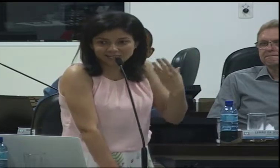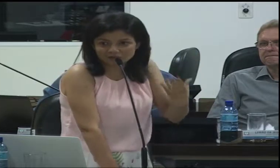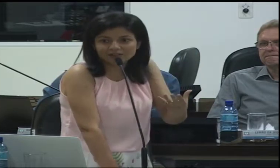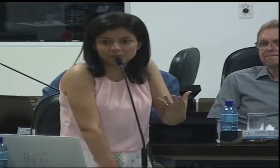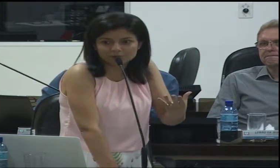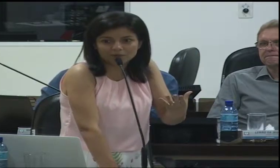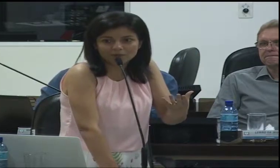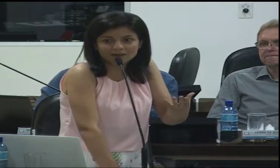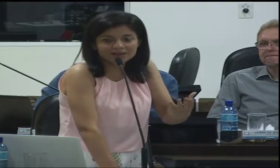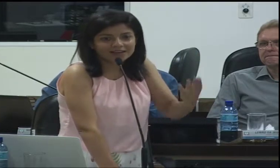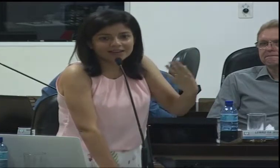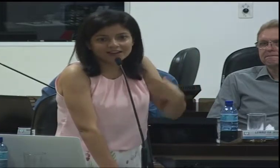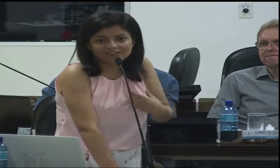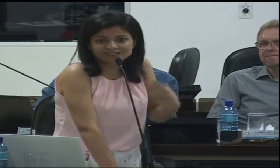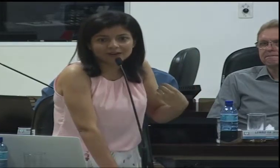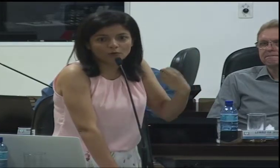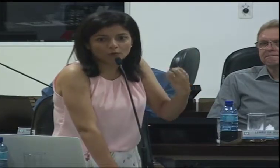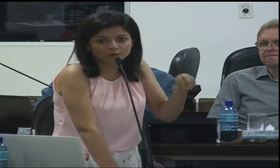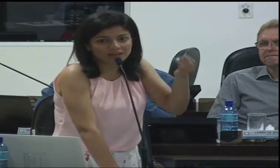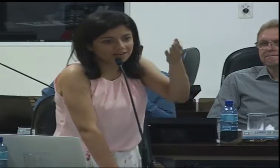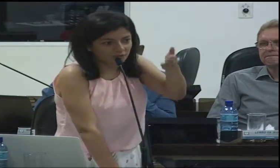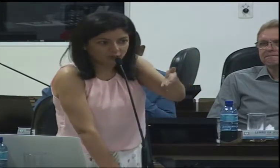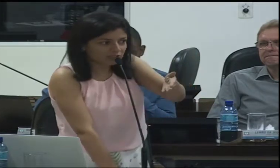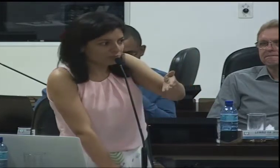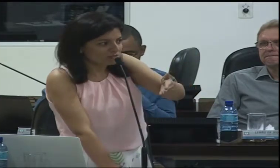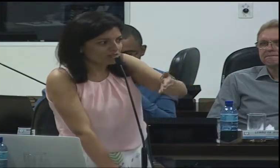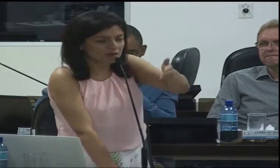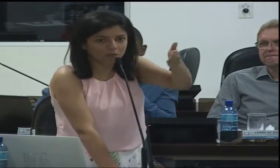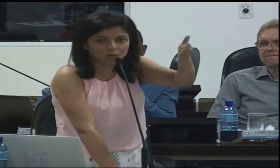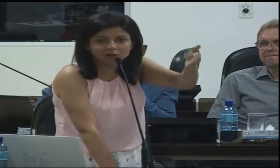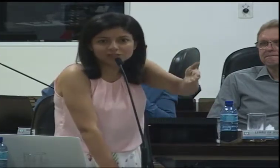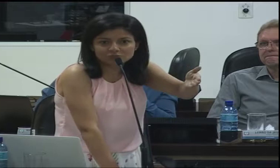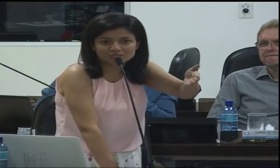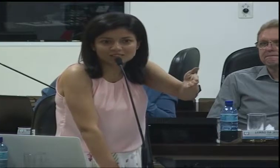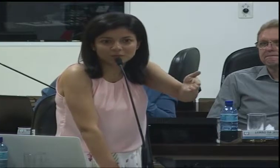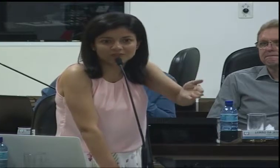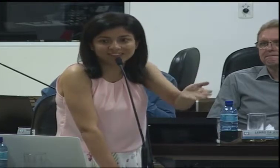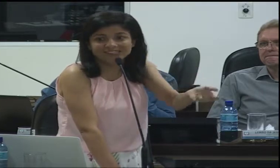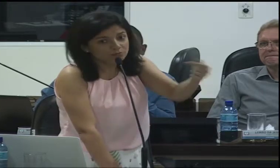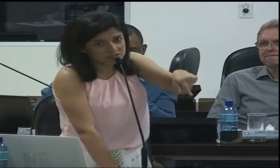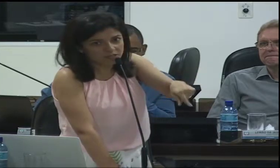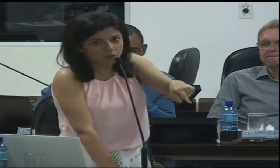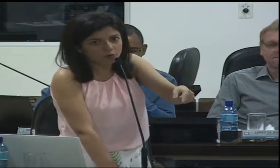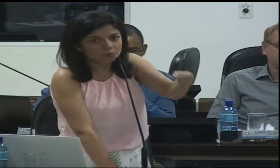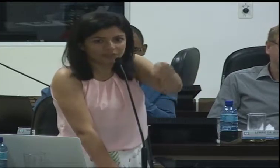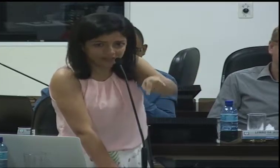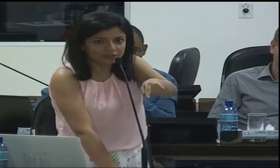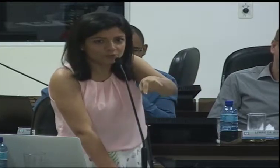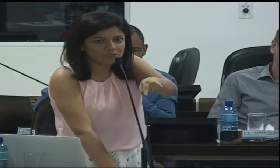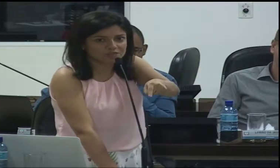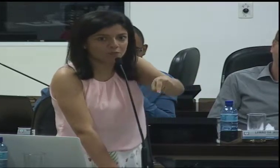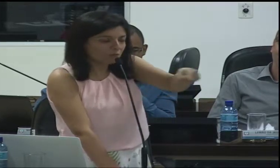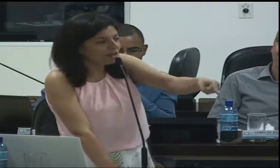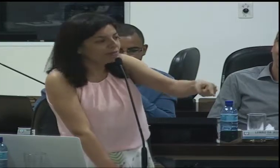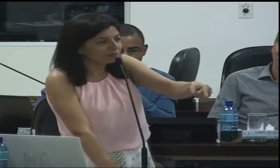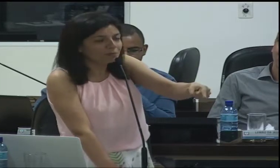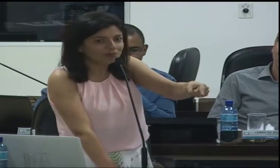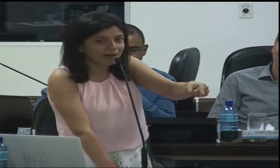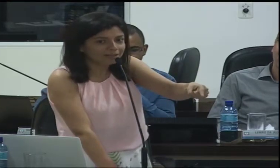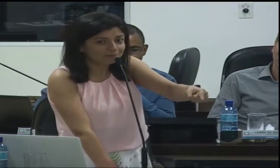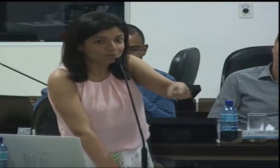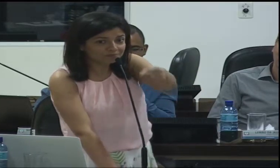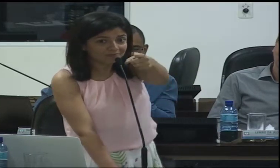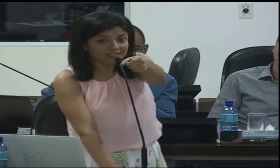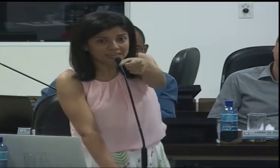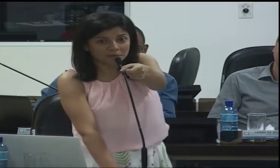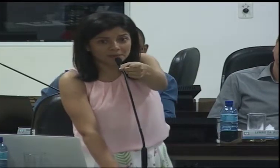da índole da pessoa, que ela vai ser corrupta ou na administração pública ou na administração privada, e não ser corrupta tanto na administração pública quanto na